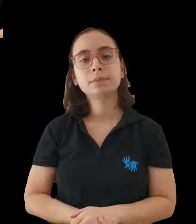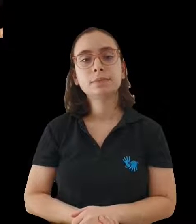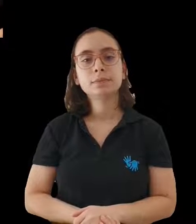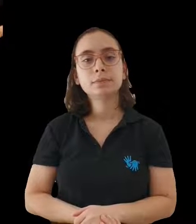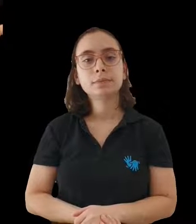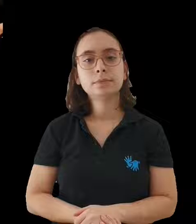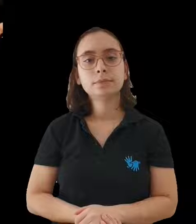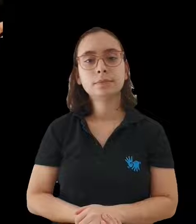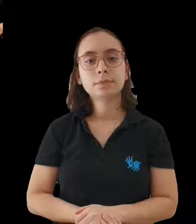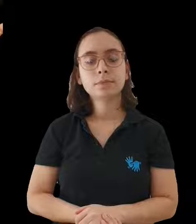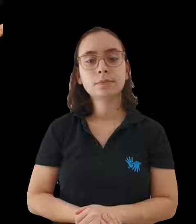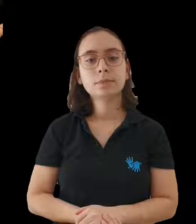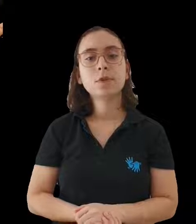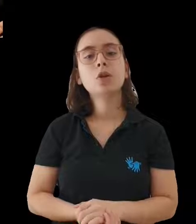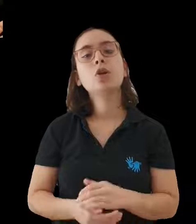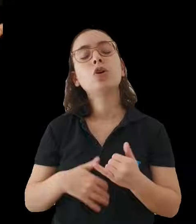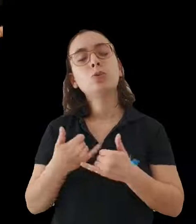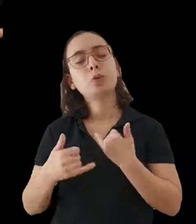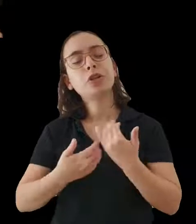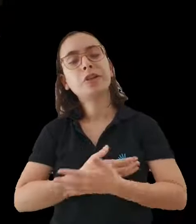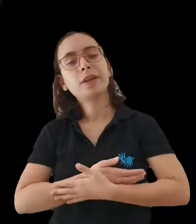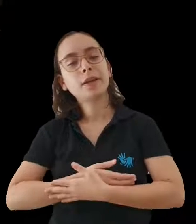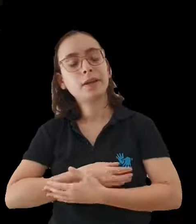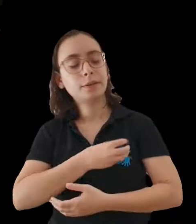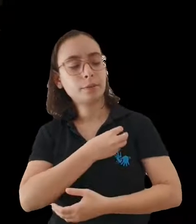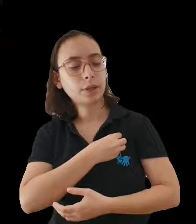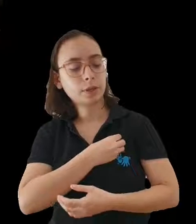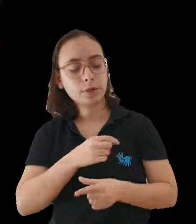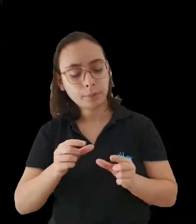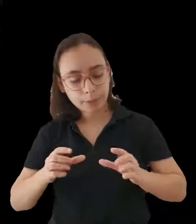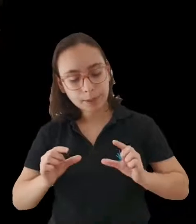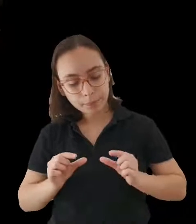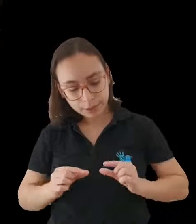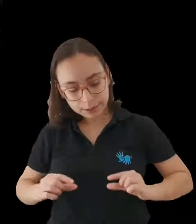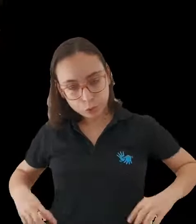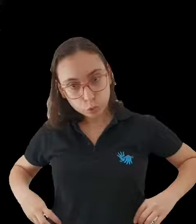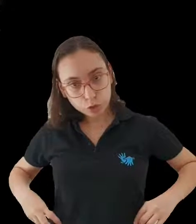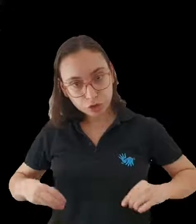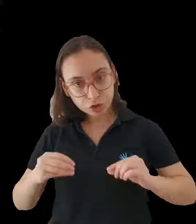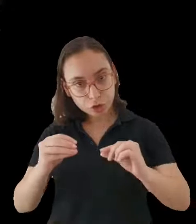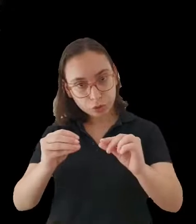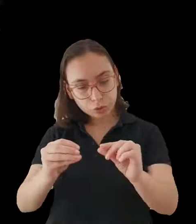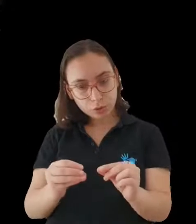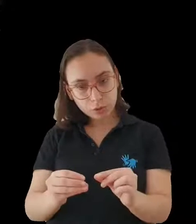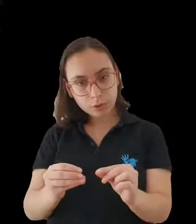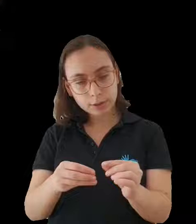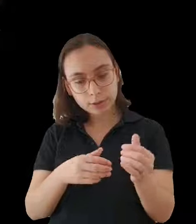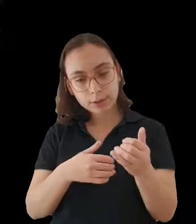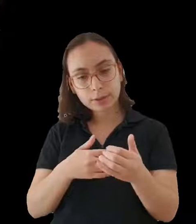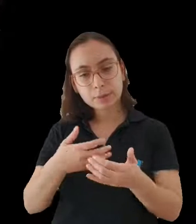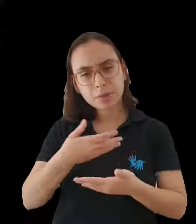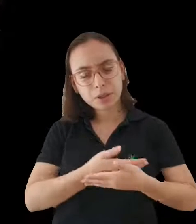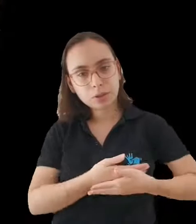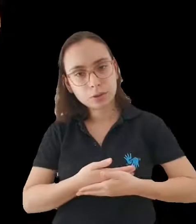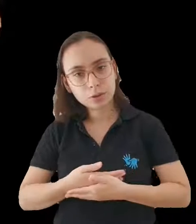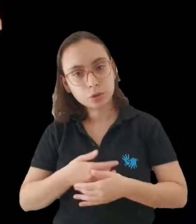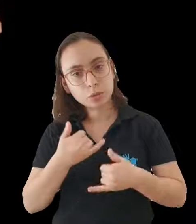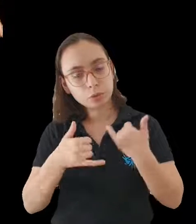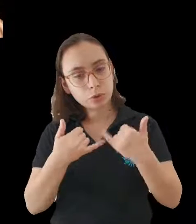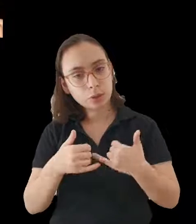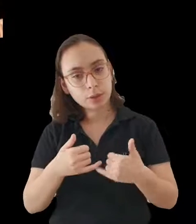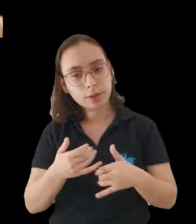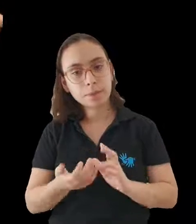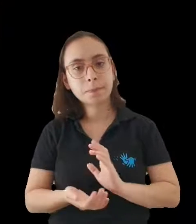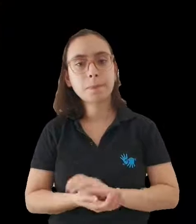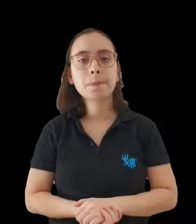boneco tá vivo, você pega ele pela cinturinha e coloca ele, manipula ele pela... Eu peguei até uma bonequinha aqui que eu